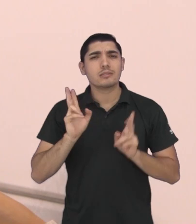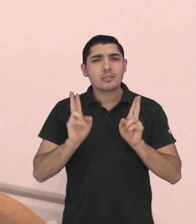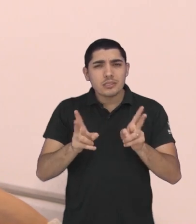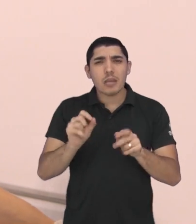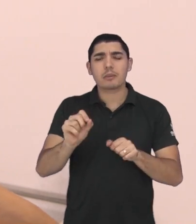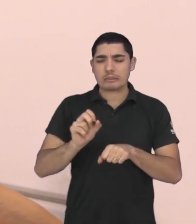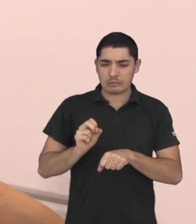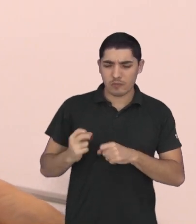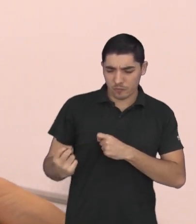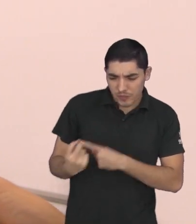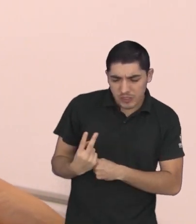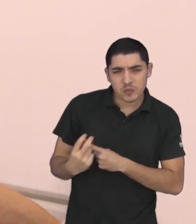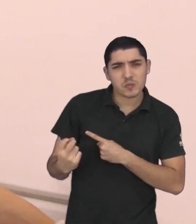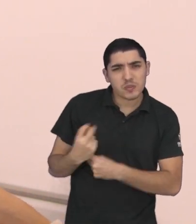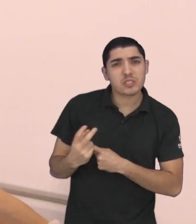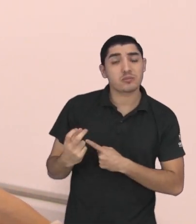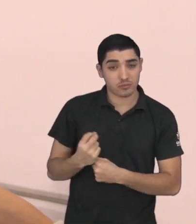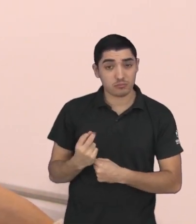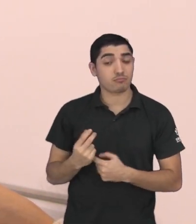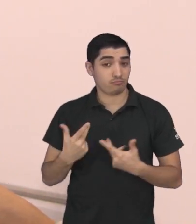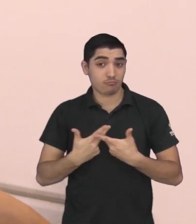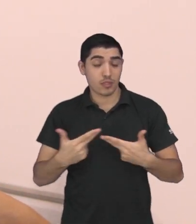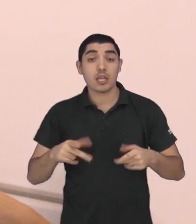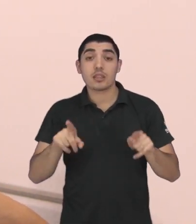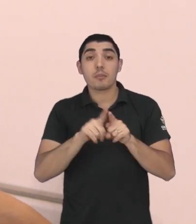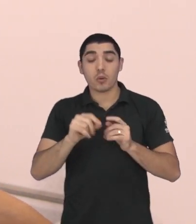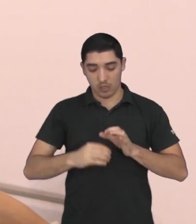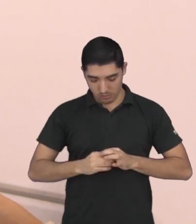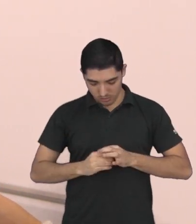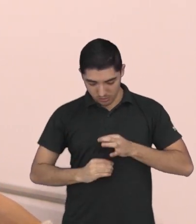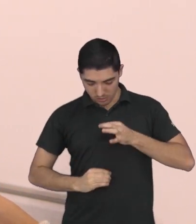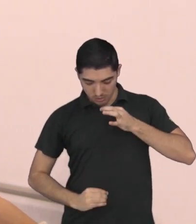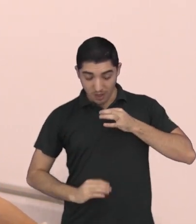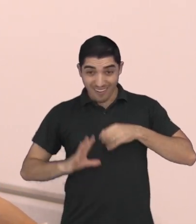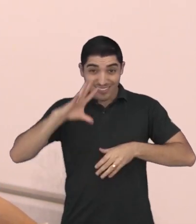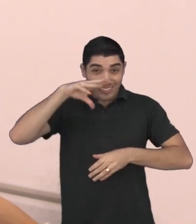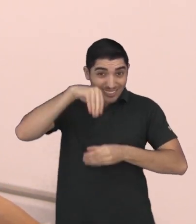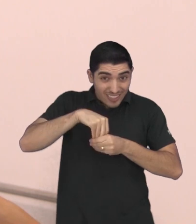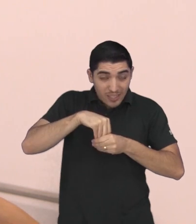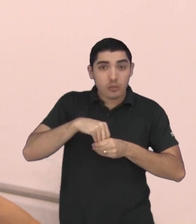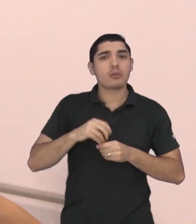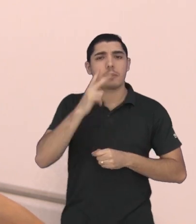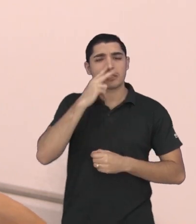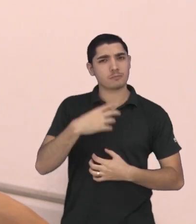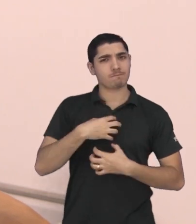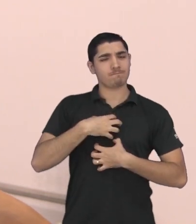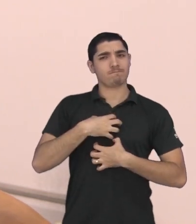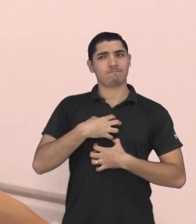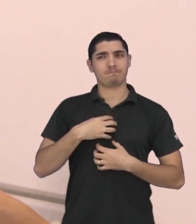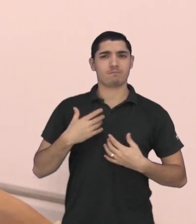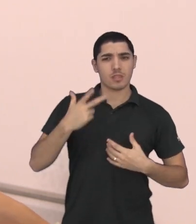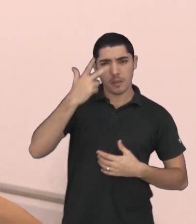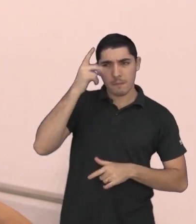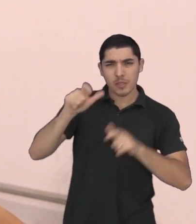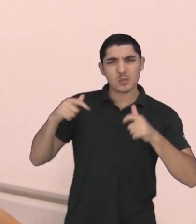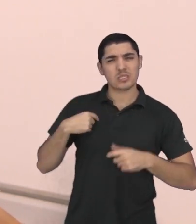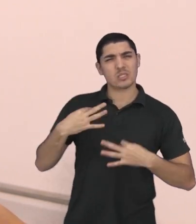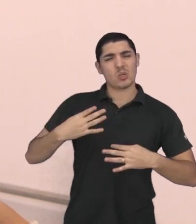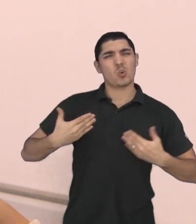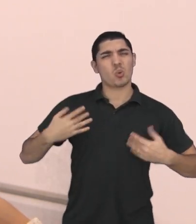O parlamentar destacou o trabalho do mestre na academia em que dá aulas e os diversos projetos sociais que envolvem